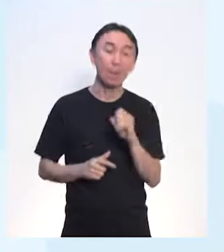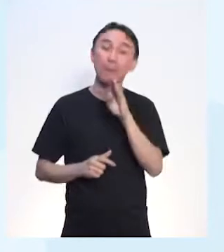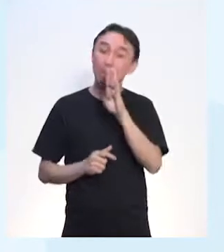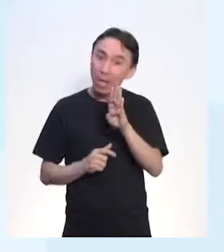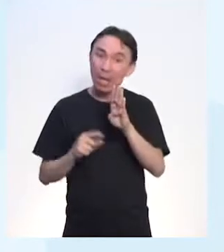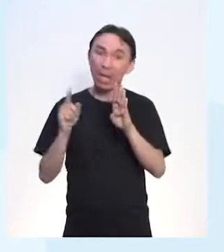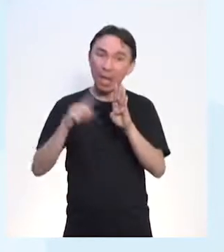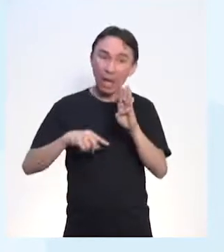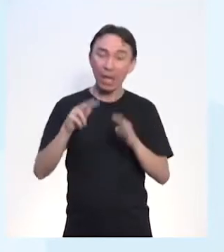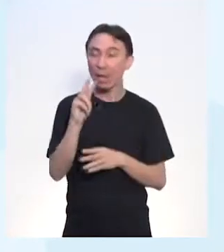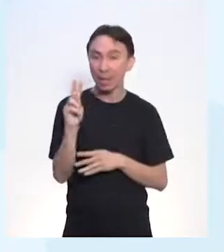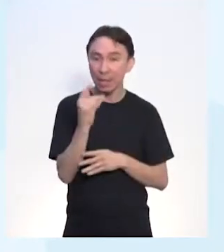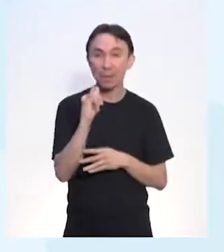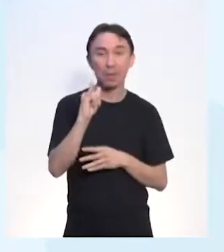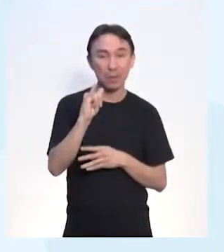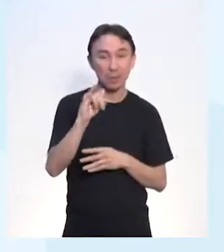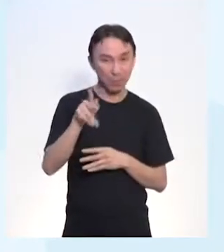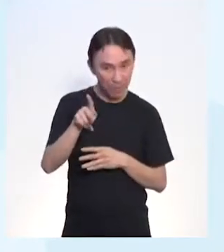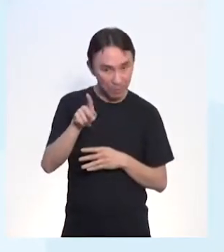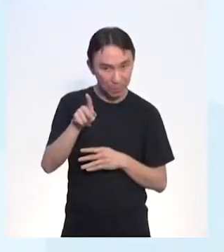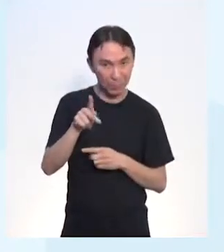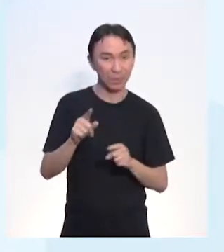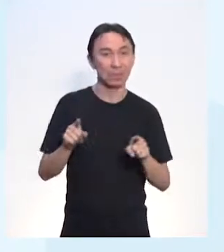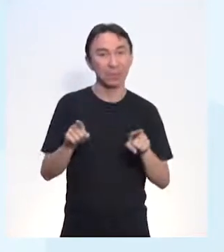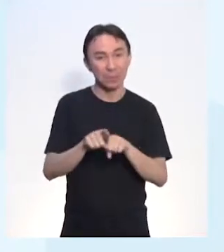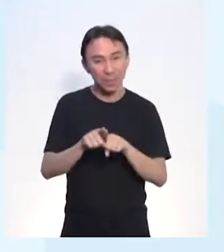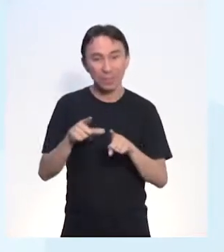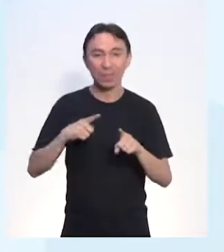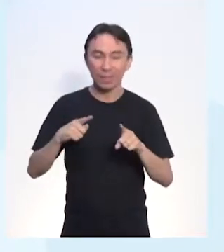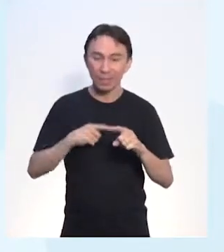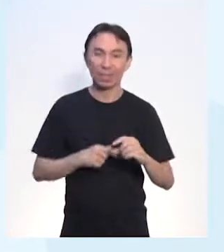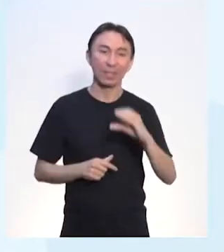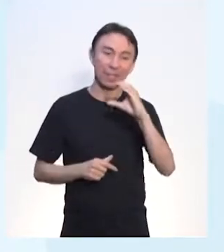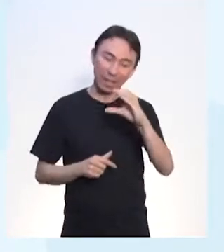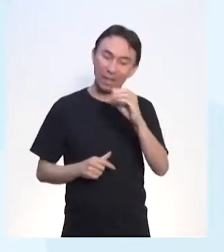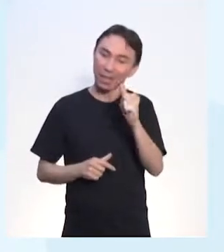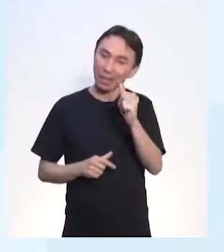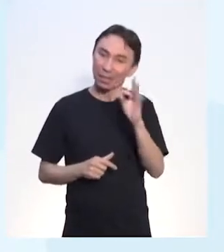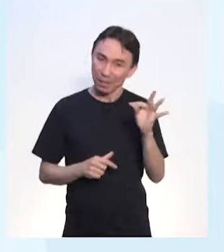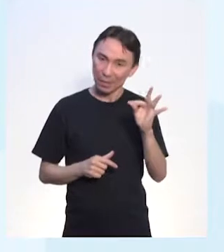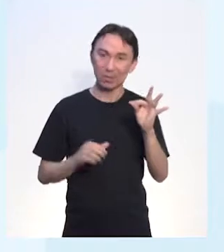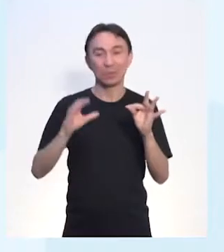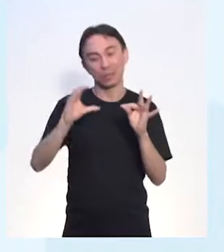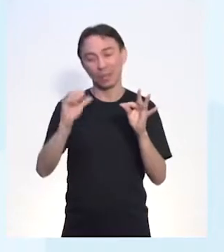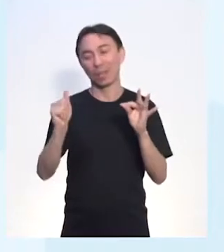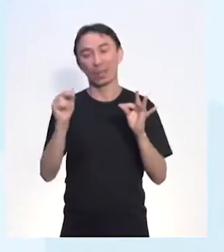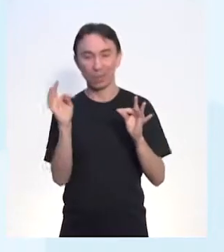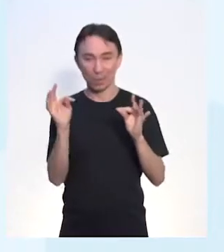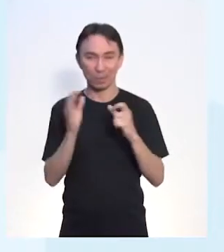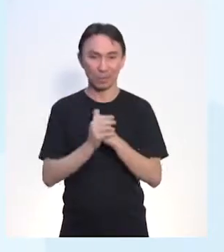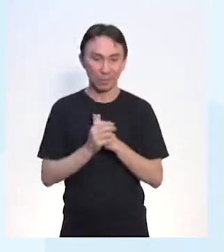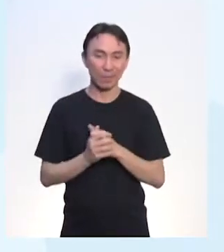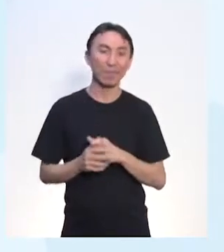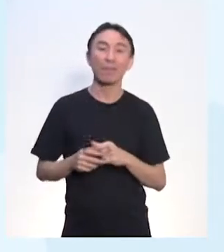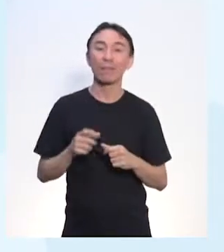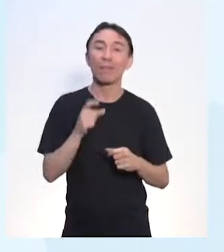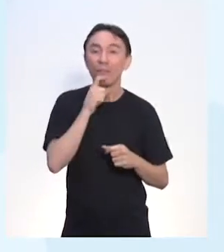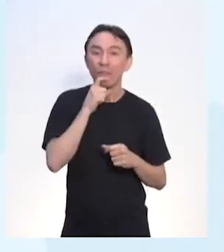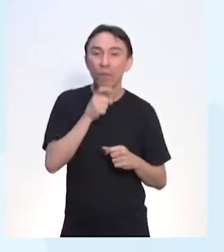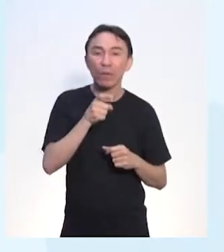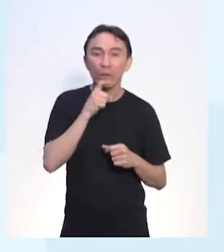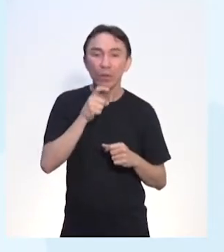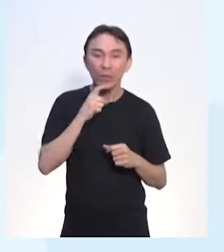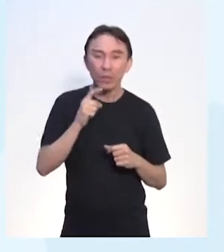hipotenusa e eu tenho os outros dois como catetos. E no triângulo verde, quem é a hipotenusa? É